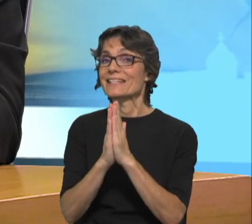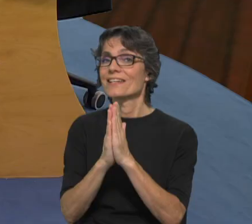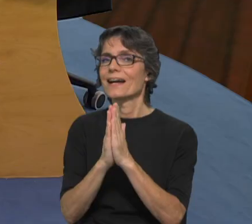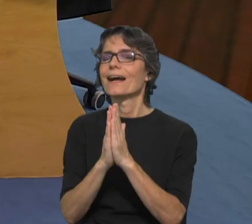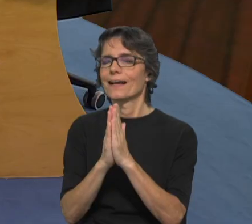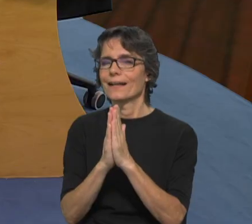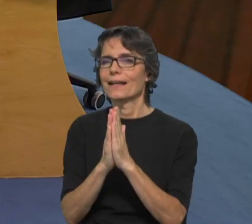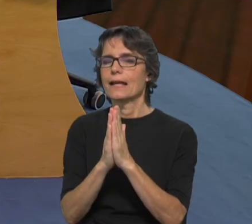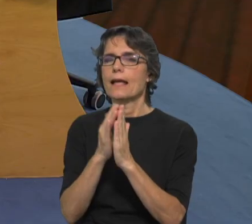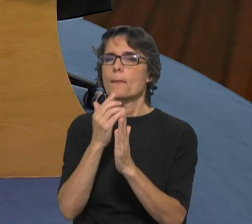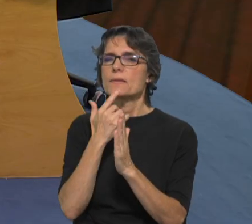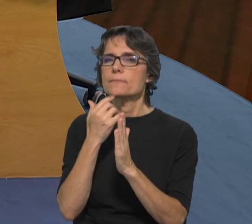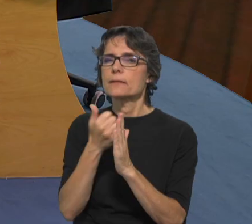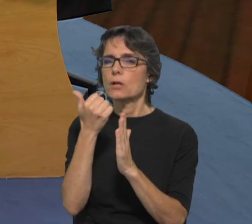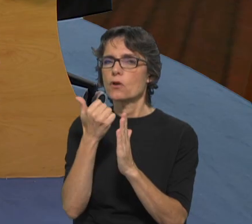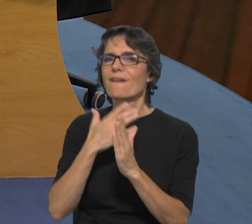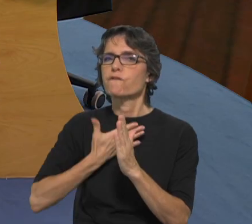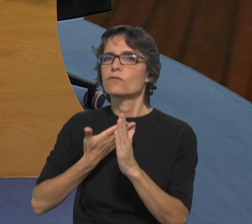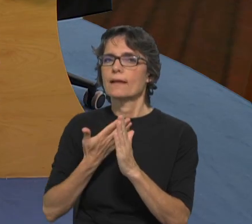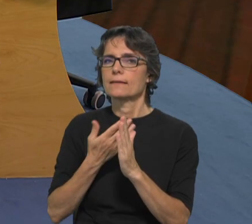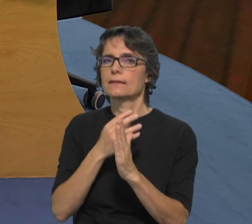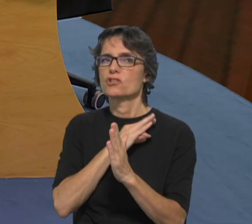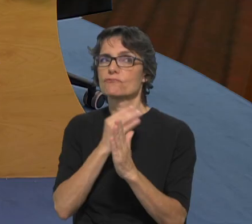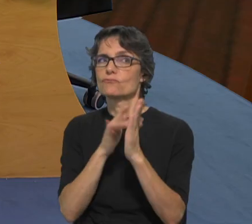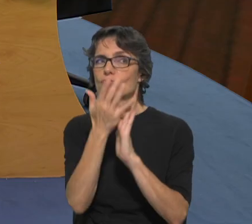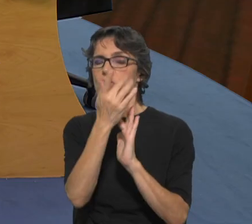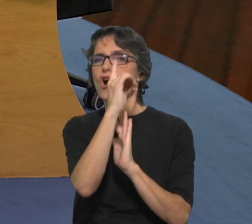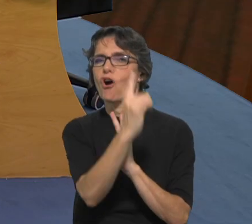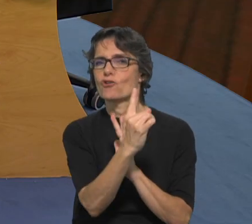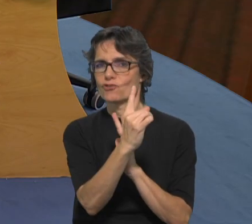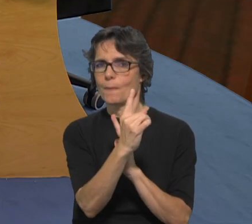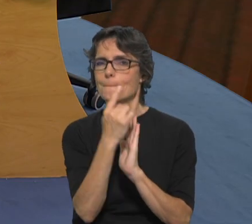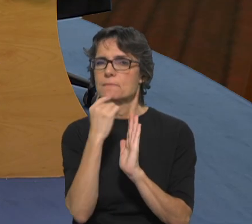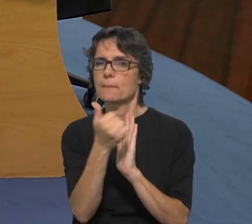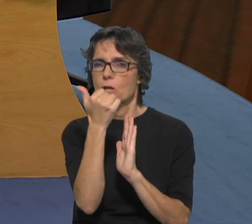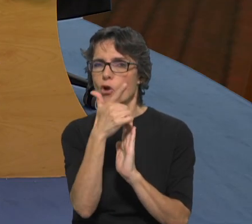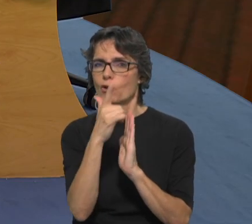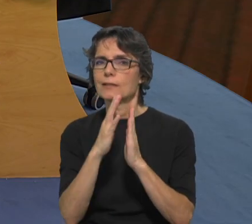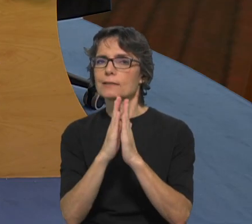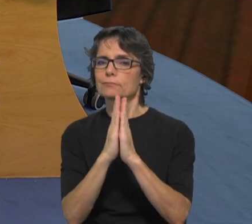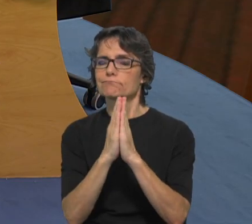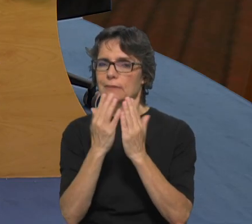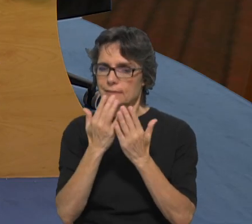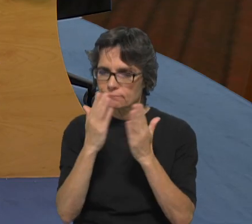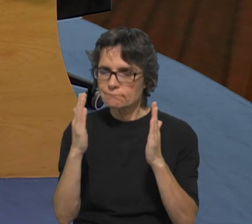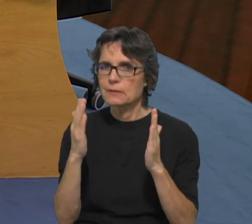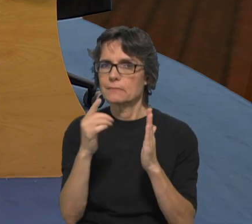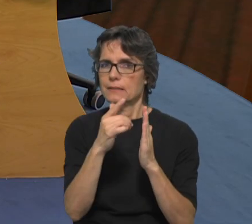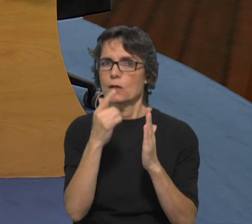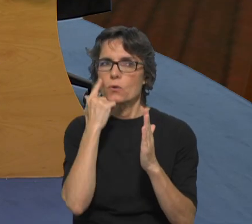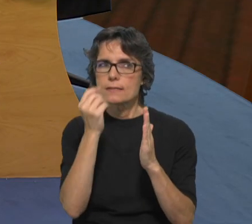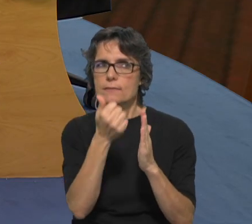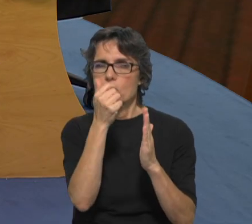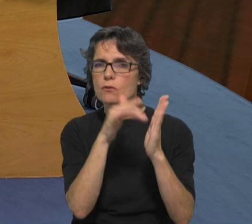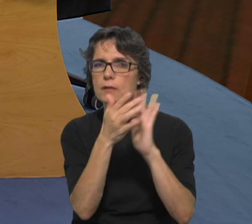vontade do seu fundador, que é Jesus Cristo. E, portanto, partindo do princípio que é através da Sagrada Escritura que podemos conhecer Deus e a sua